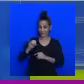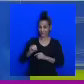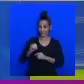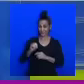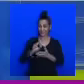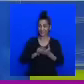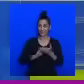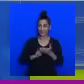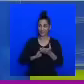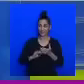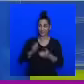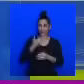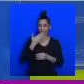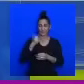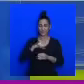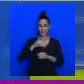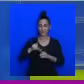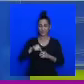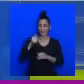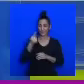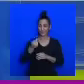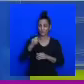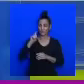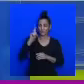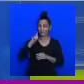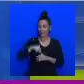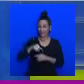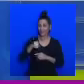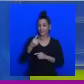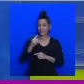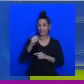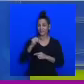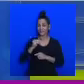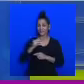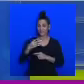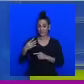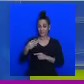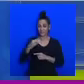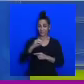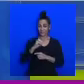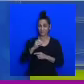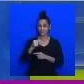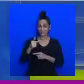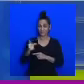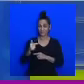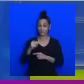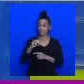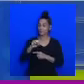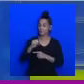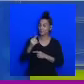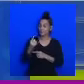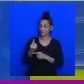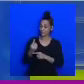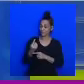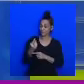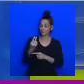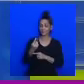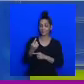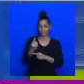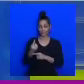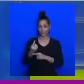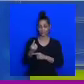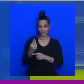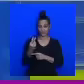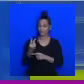2590 da Loto Fácil. Os 15 números sorteados foram 04, 07, 01,